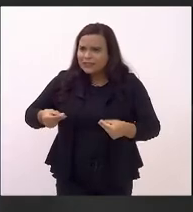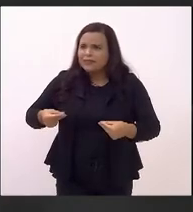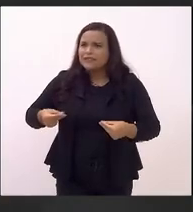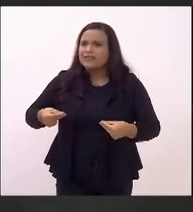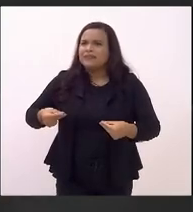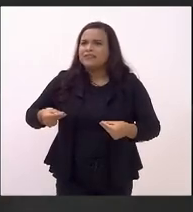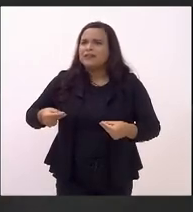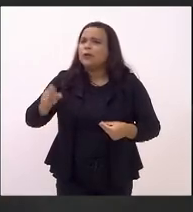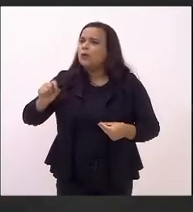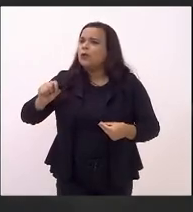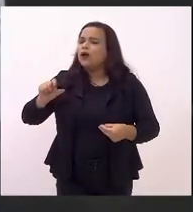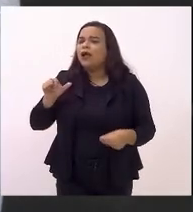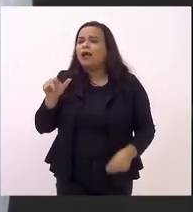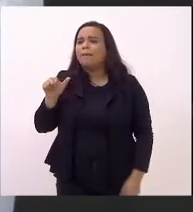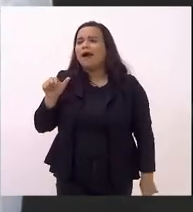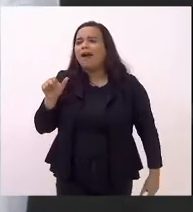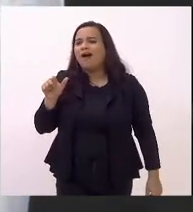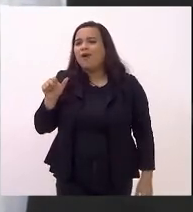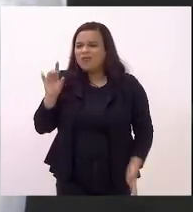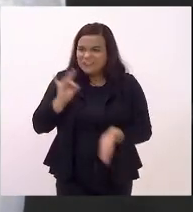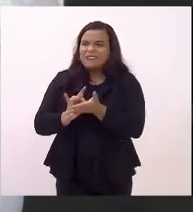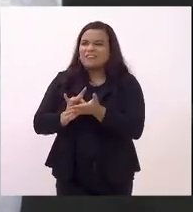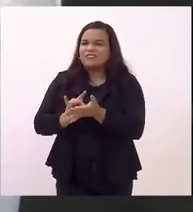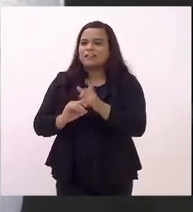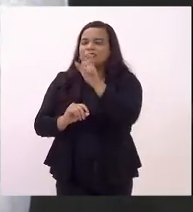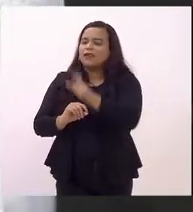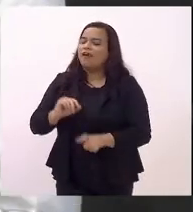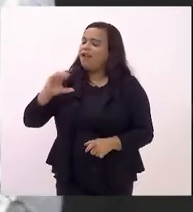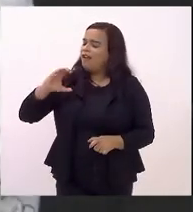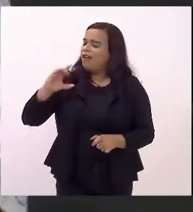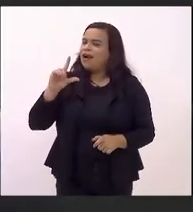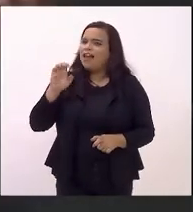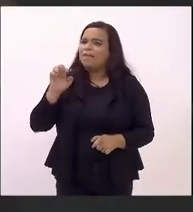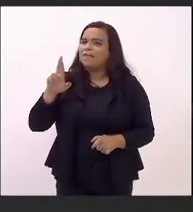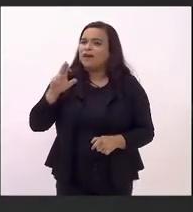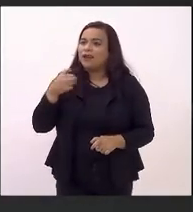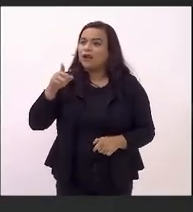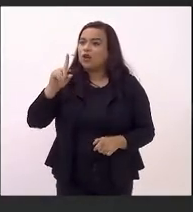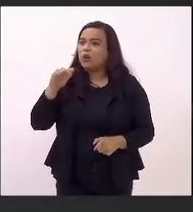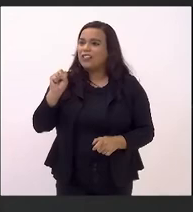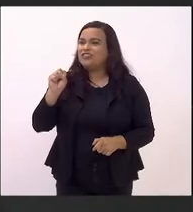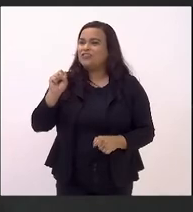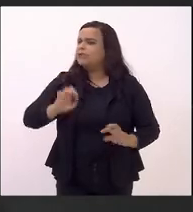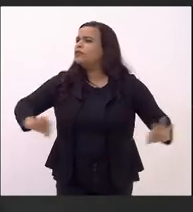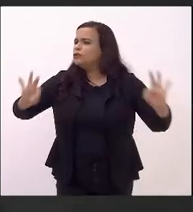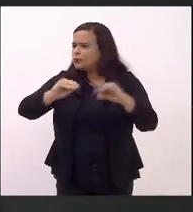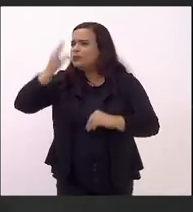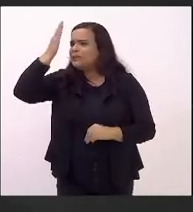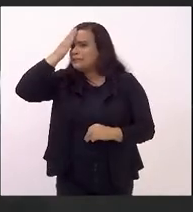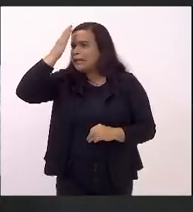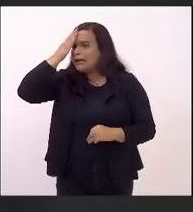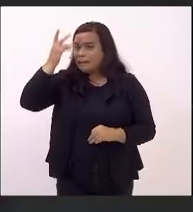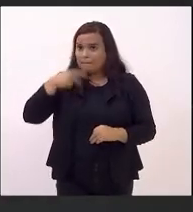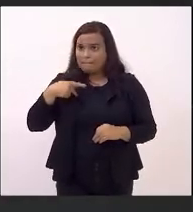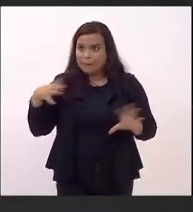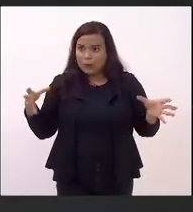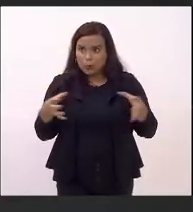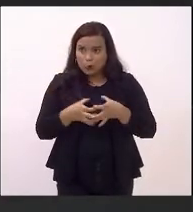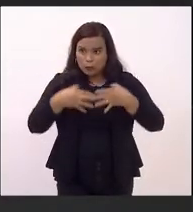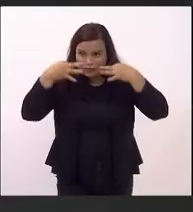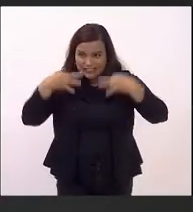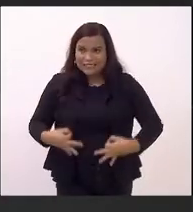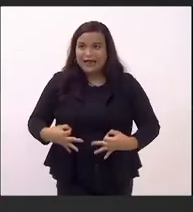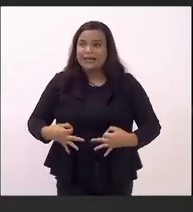um grande irmão, que é o Kleber Lucas. Na verdade, todo mundo sabe que a minha chapa ideal está nessas representações,